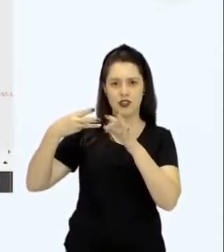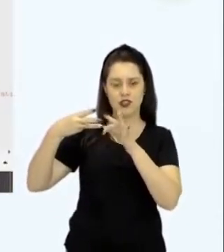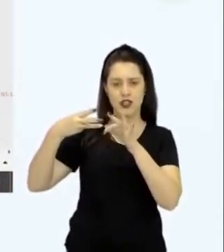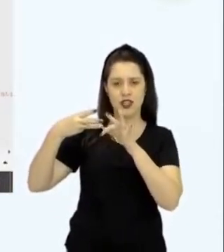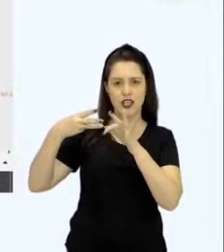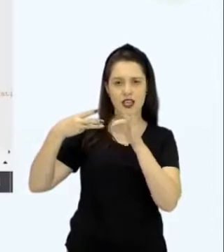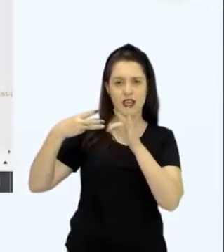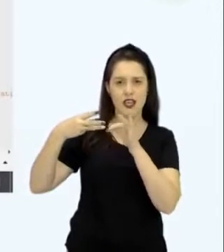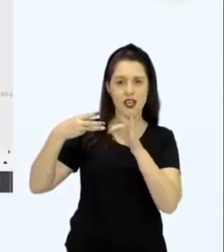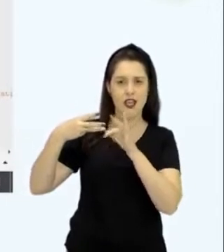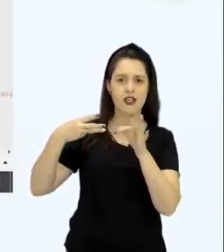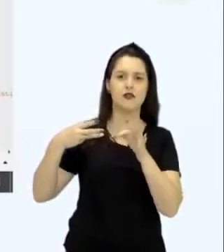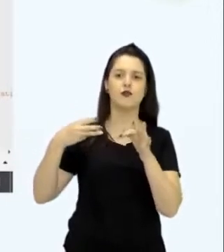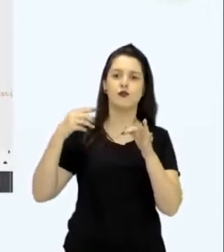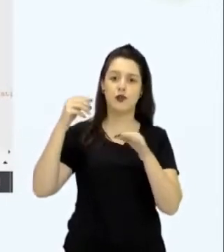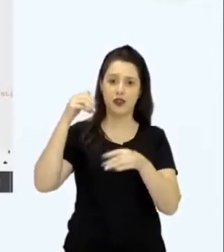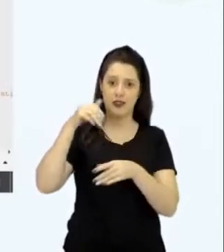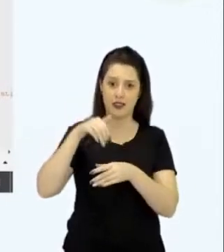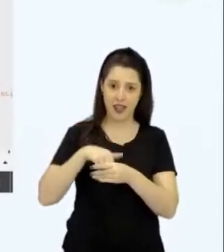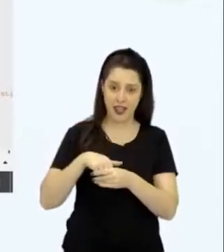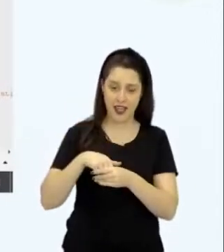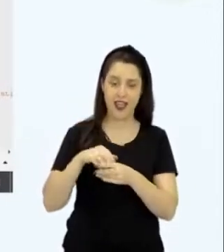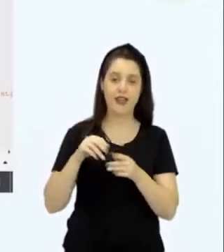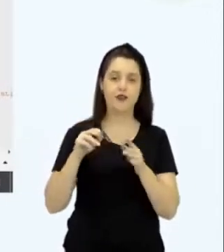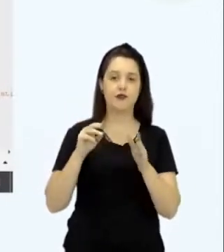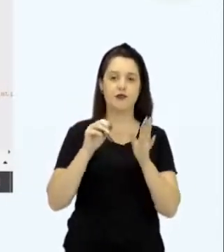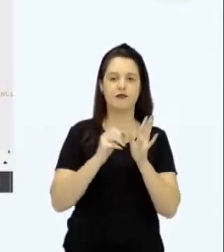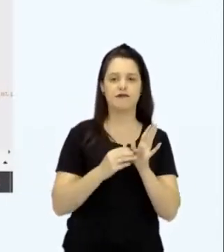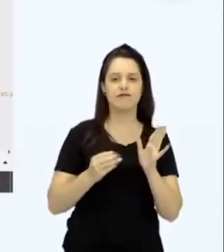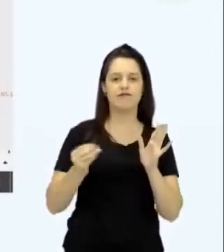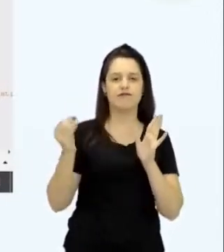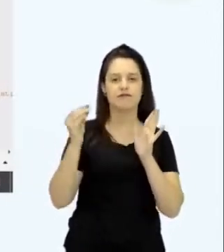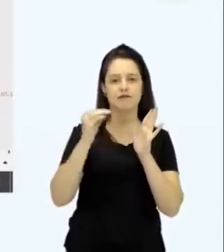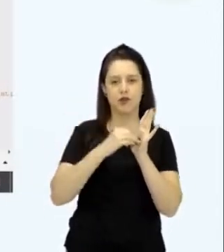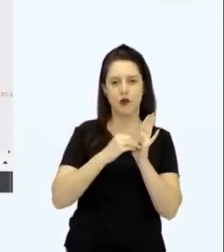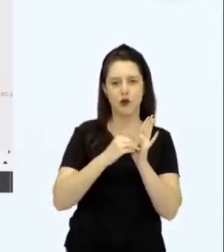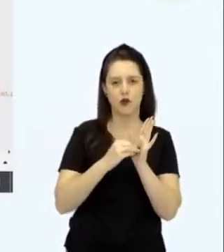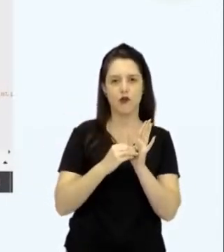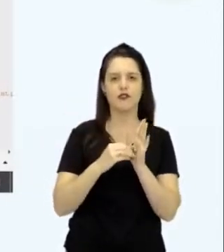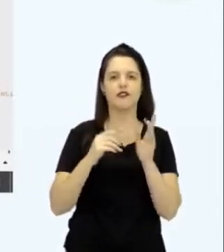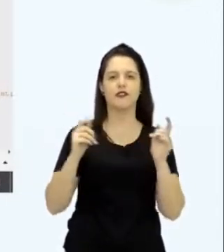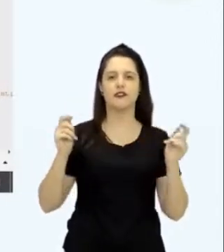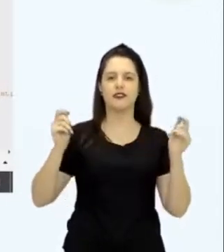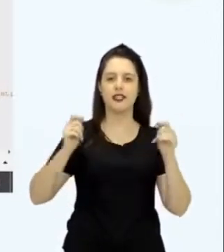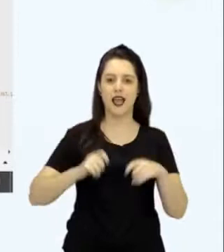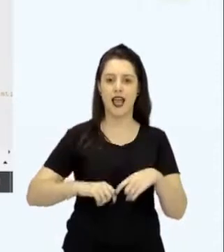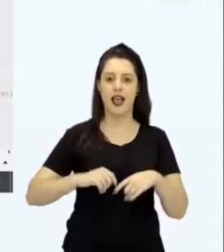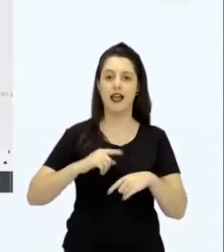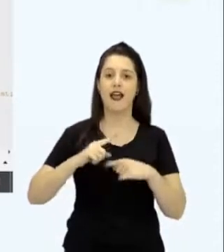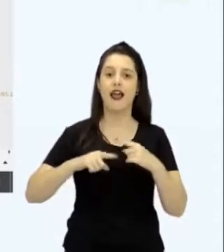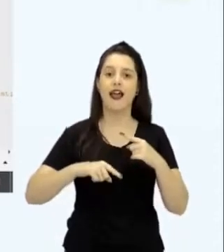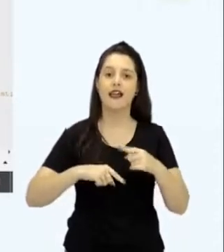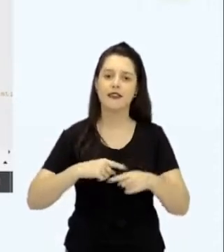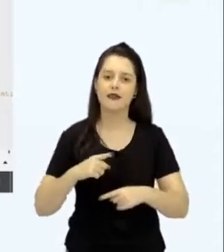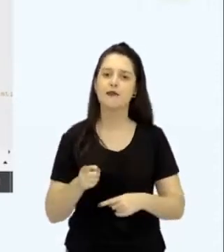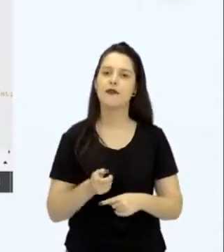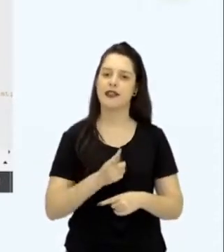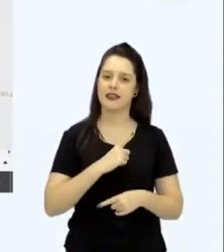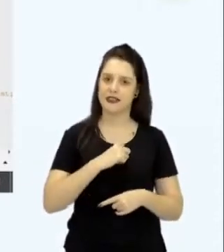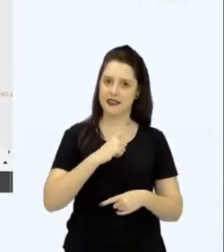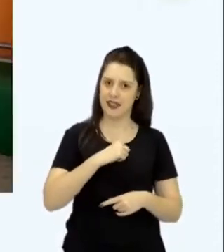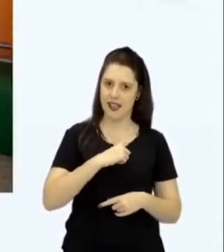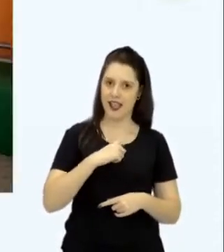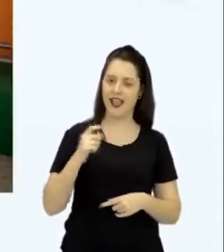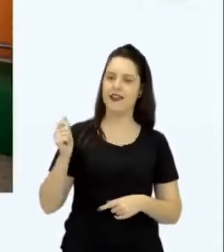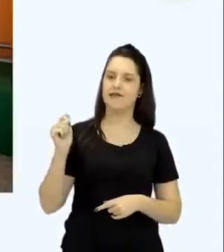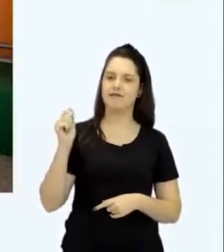biblioteca para utilizar o servomotor quando a gente coloca girar servo no pino. Depois a gente tem aqui int valor igual